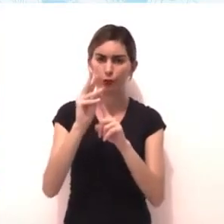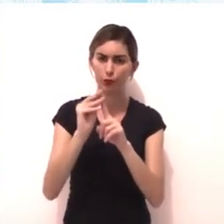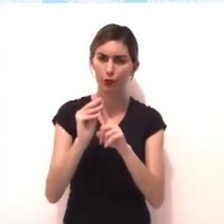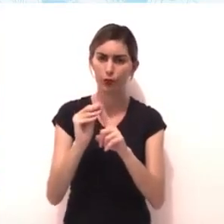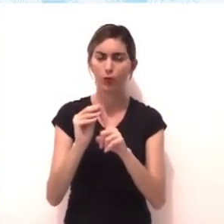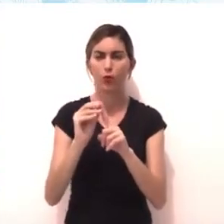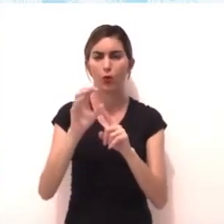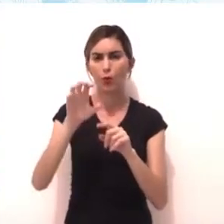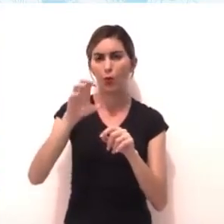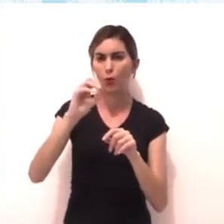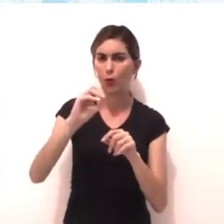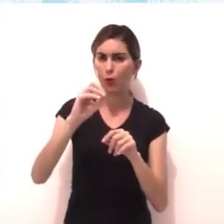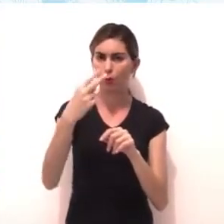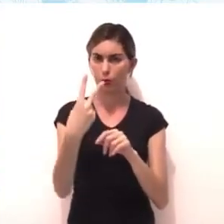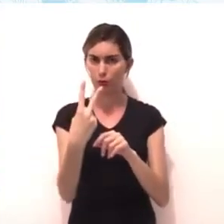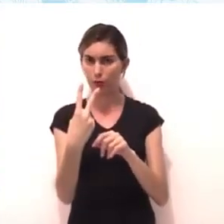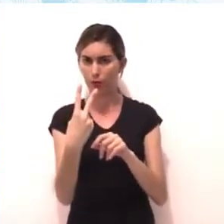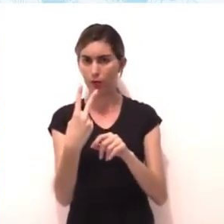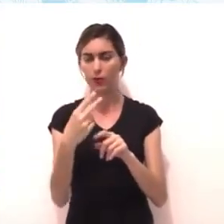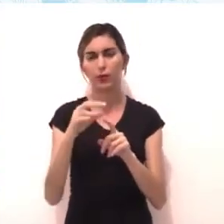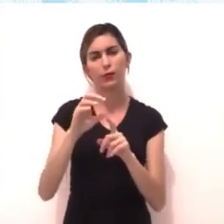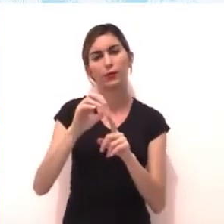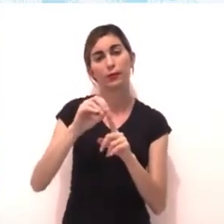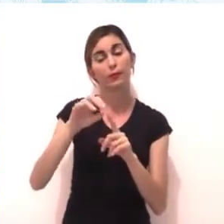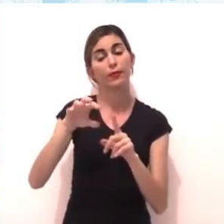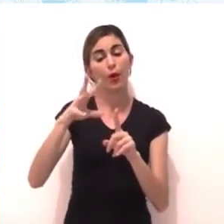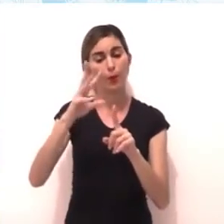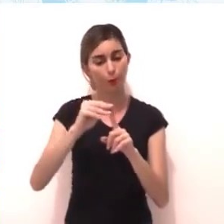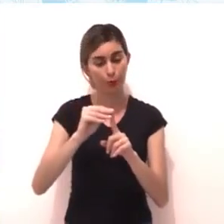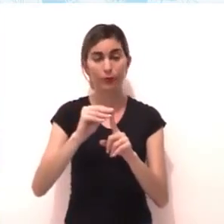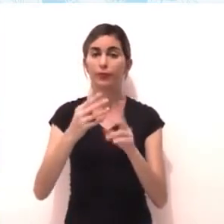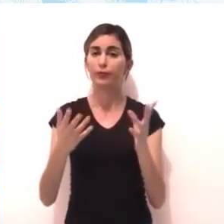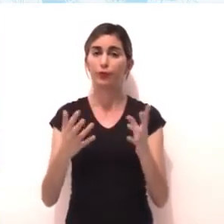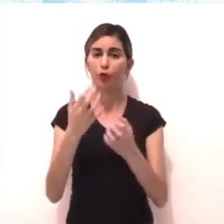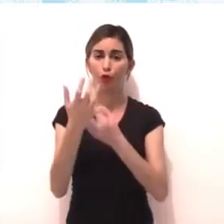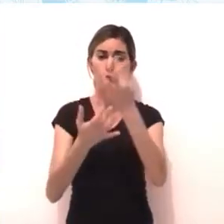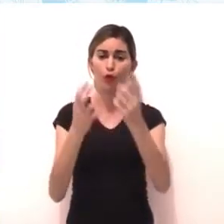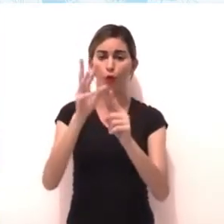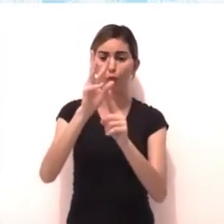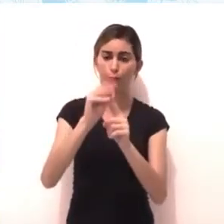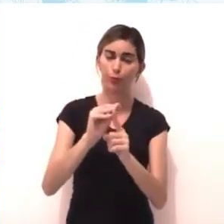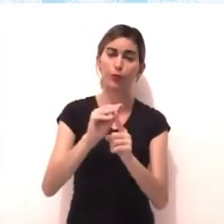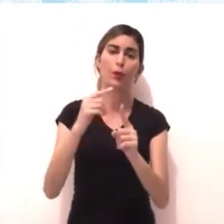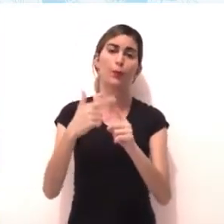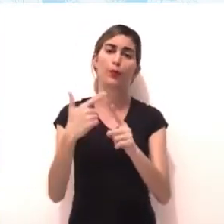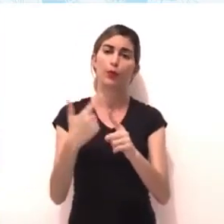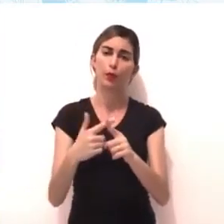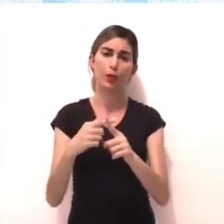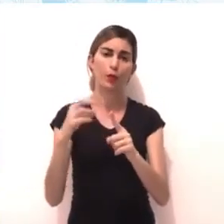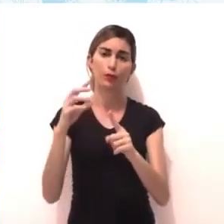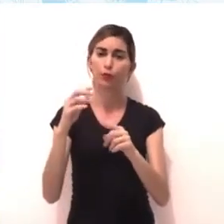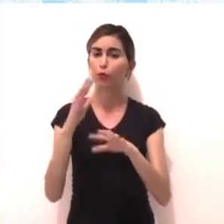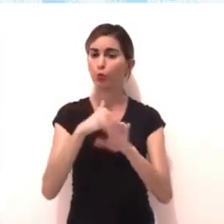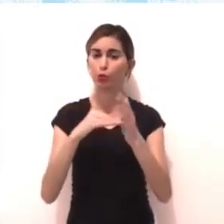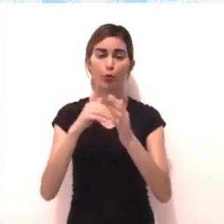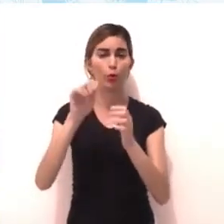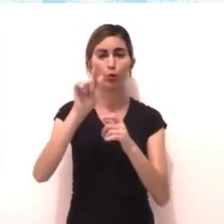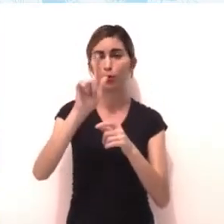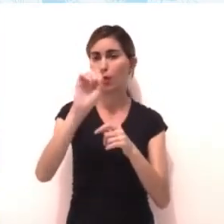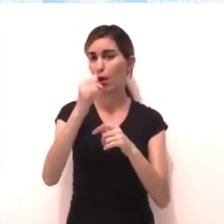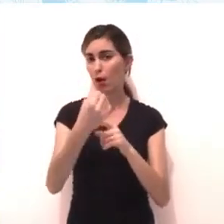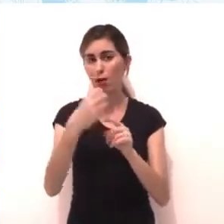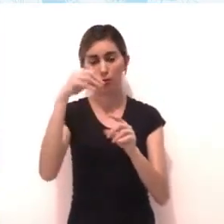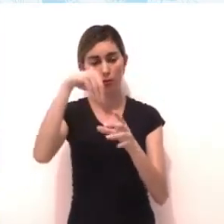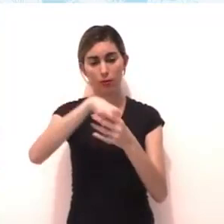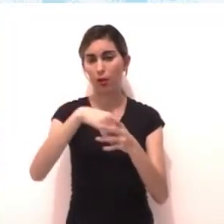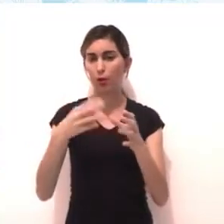consumindo o oxigênio, o fogo da vela apagou. Por que apagou? Porque todo o gás oxigênio que estava